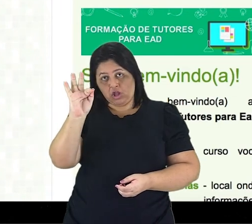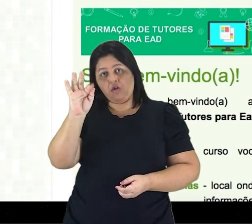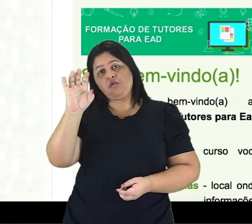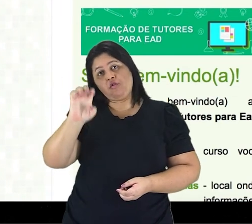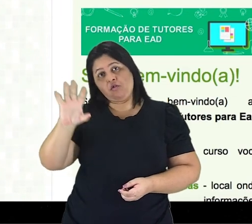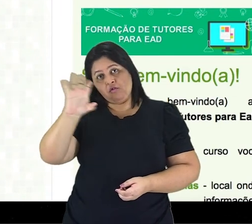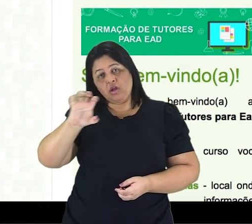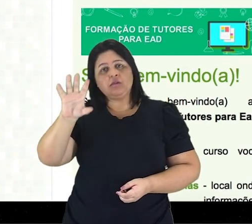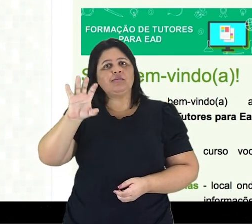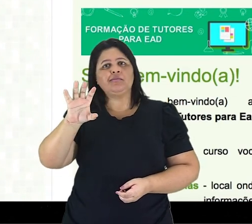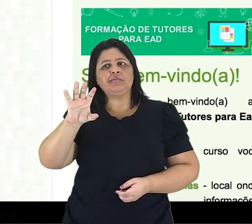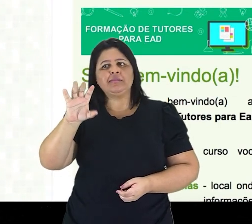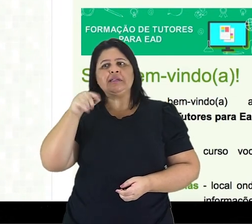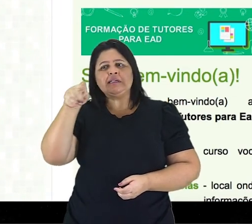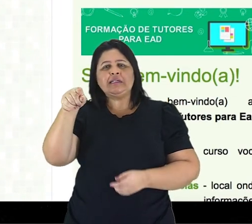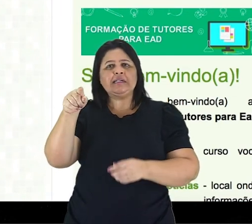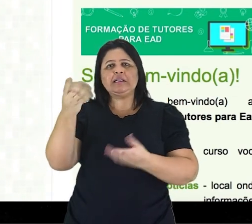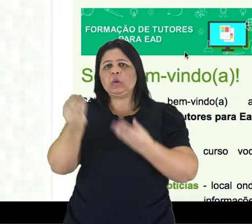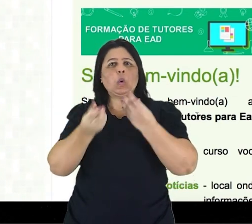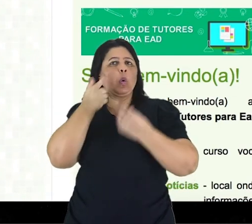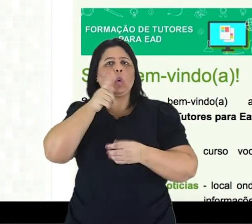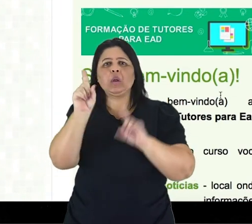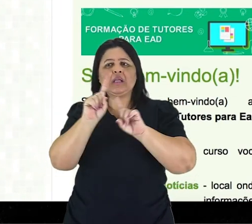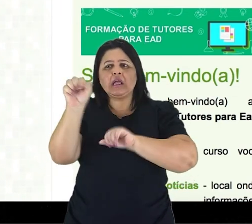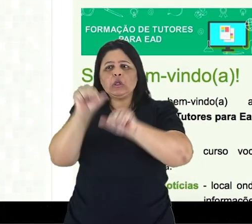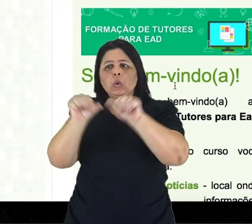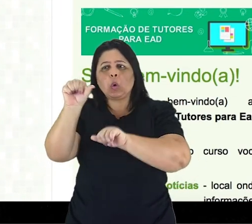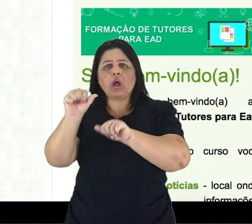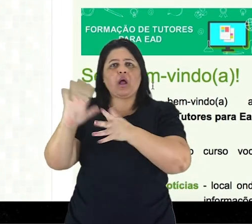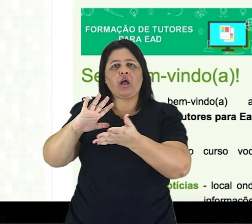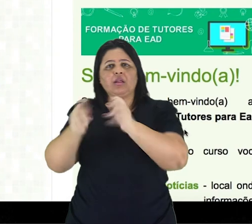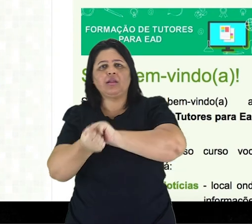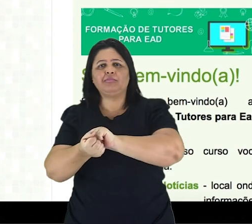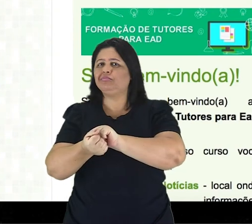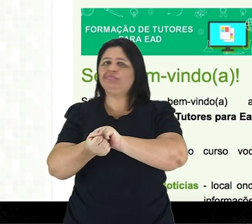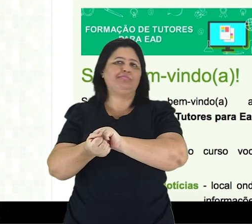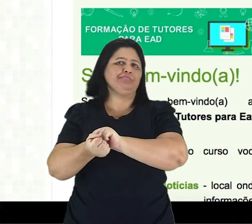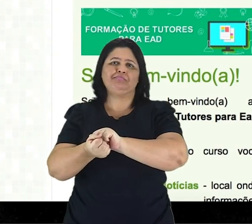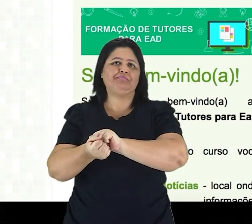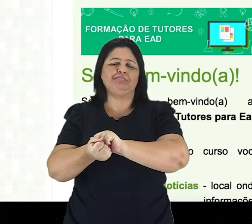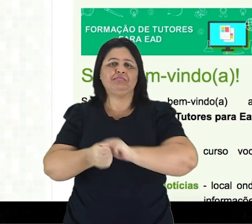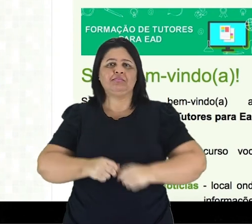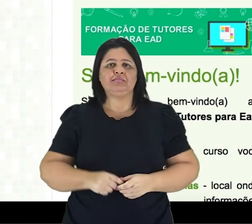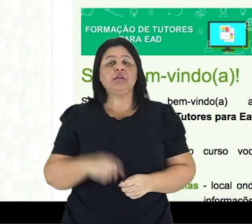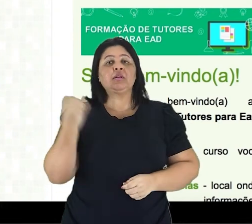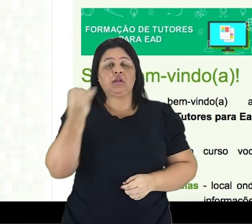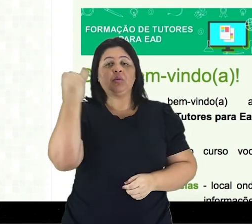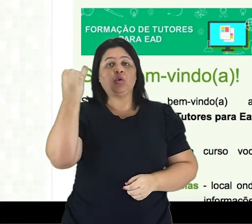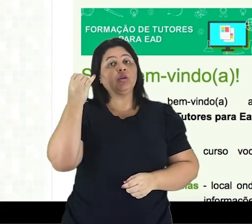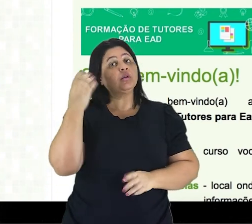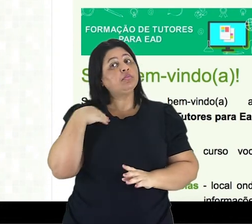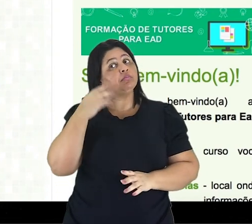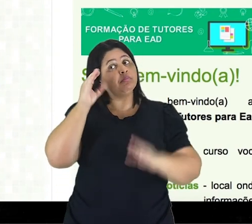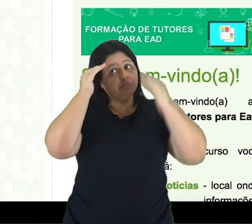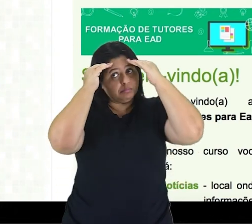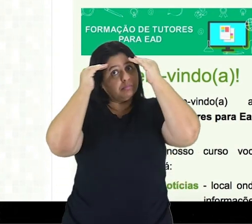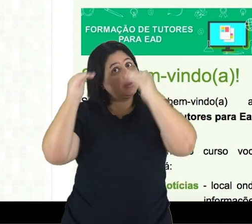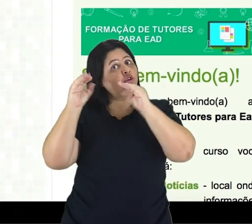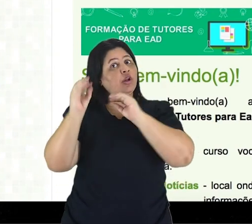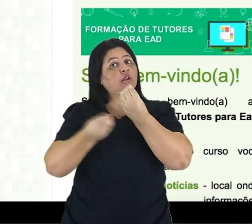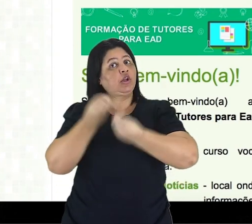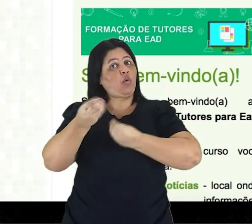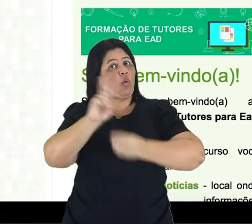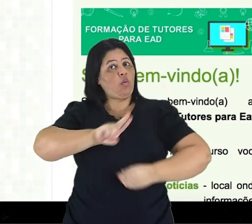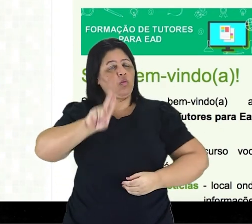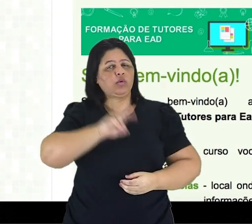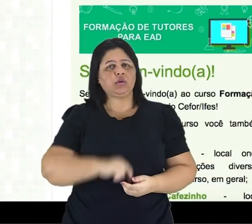ele vai direcionar o aluno para o arquivo e não vai conseguir fazer essa adaptação. Então é